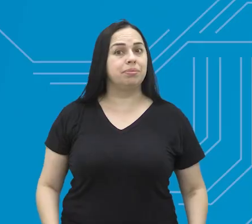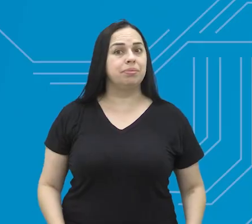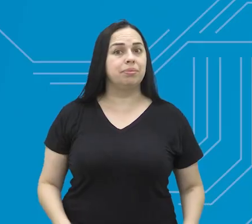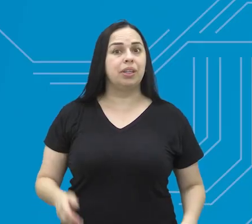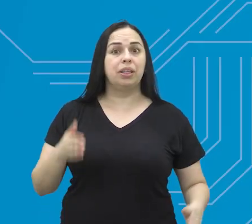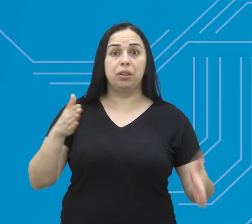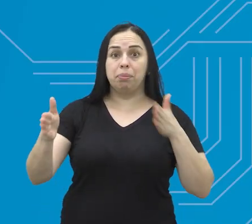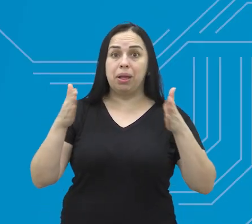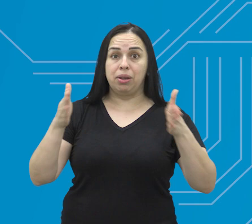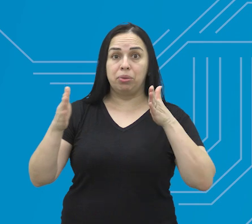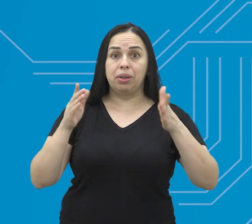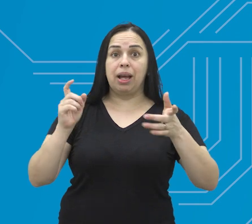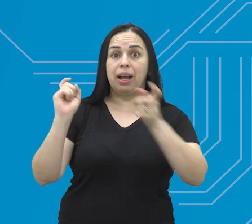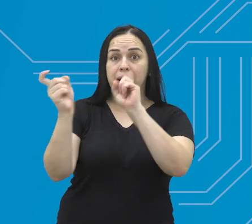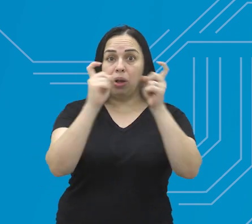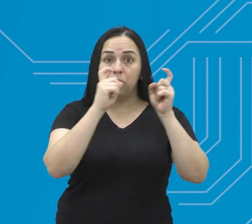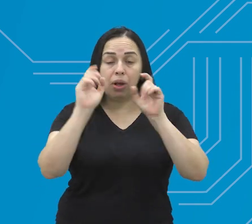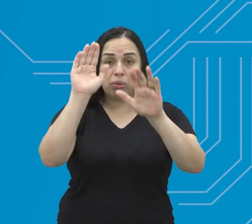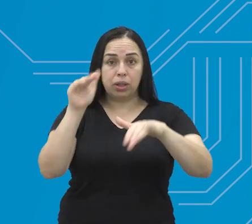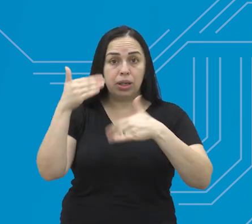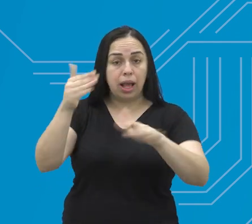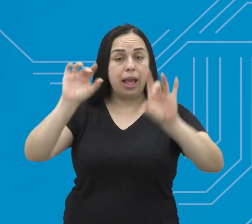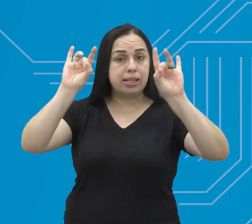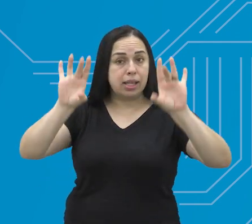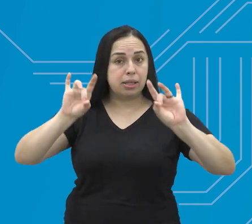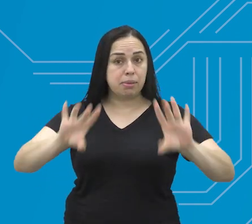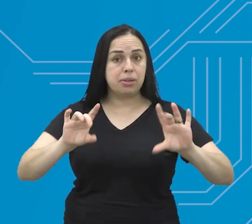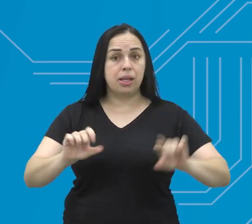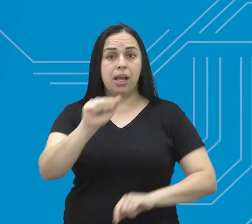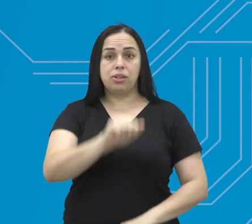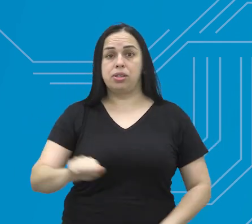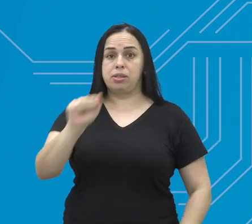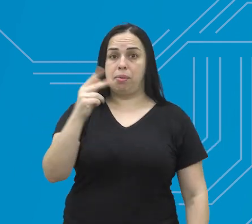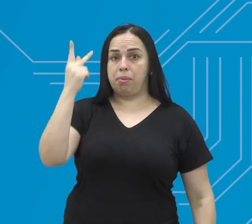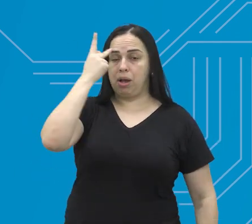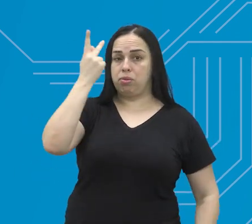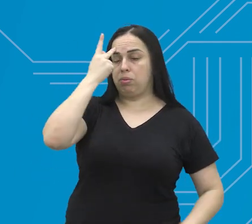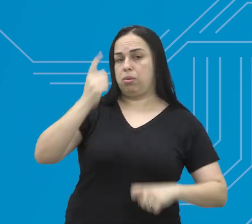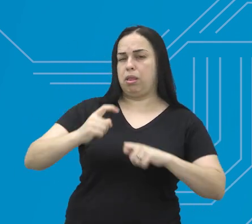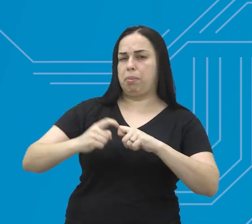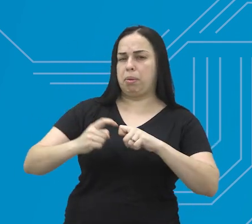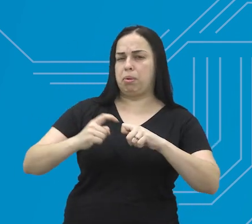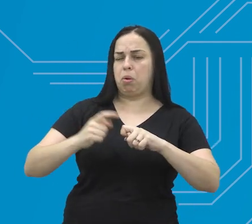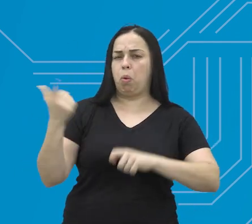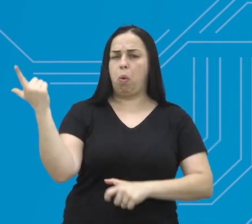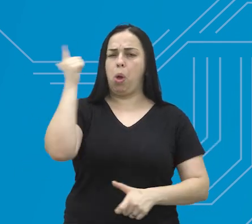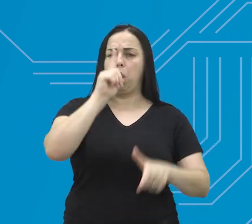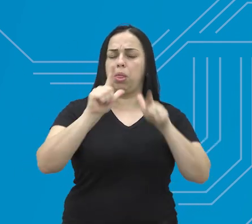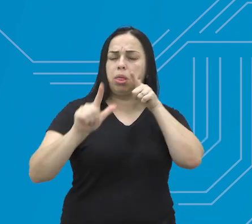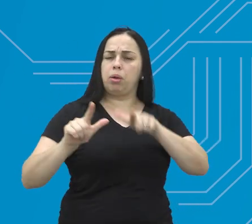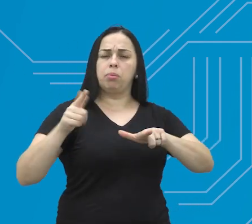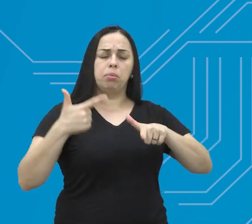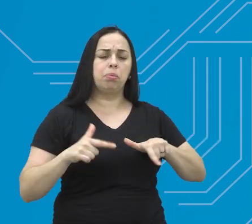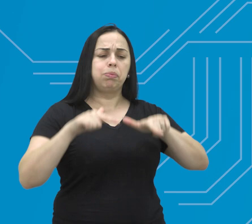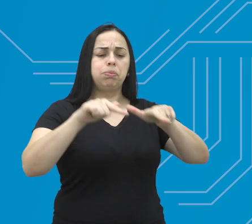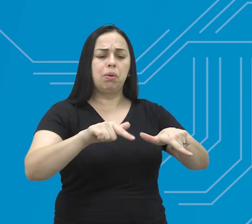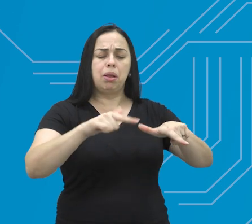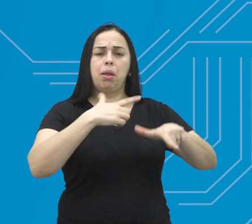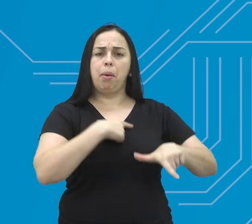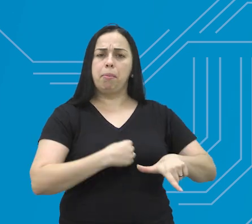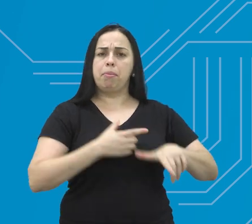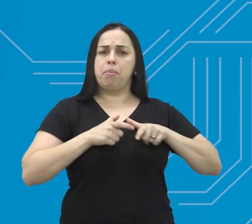lei. E durante sessão solene realizada aqui na Câmara, a Associação Paulista de Medicina recebeu a medalha